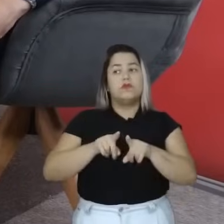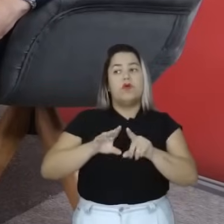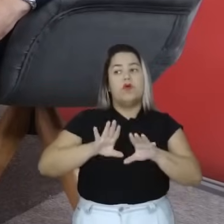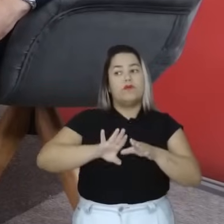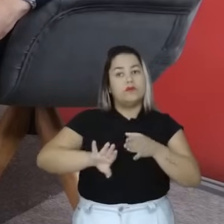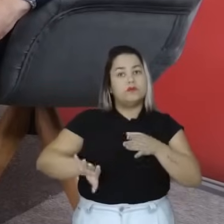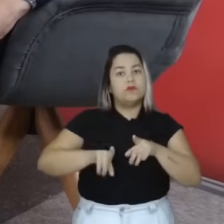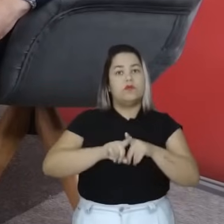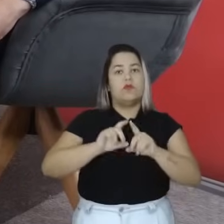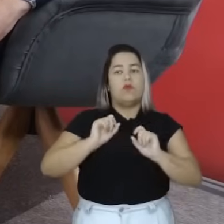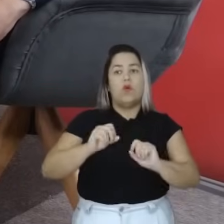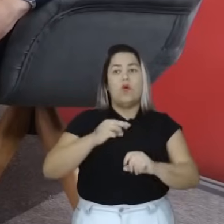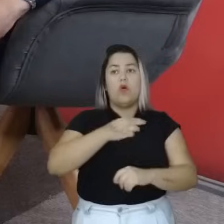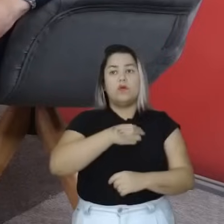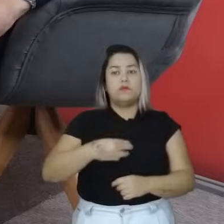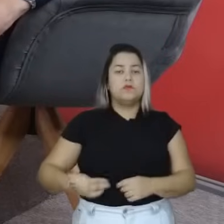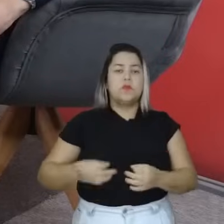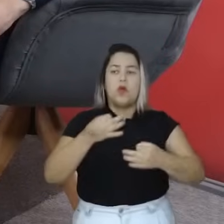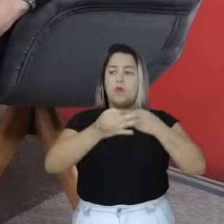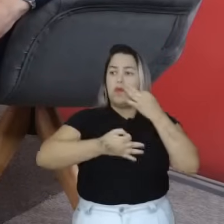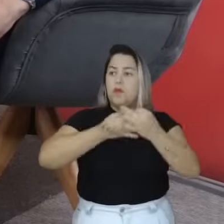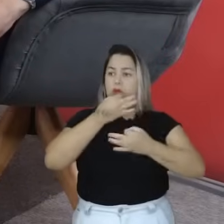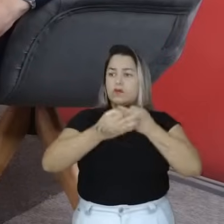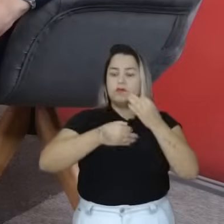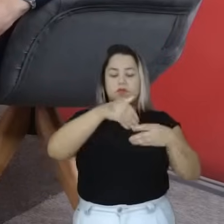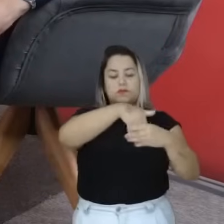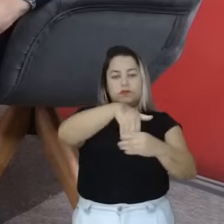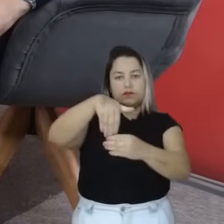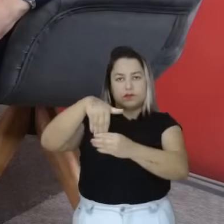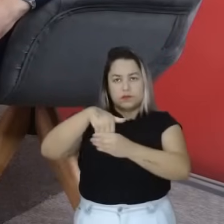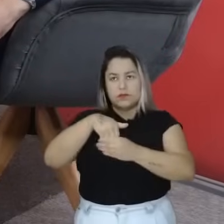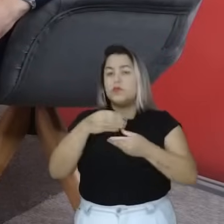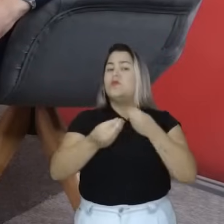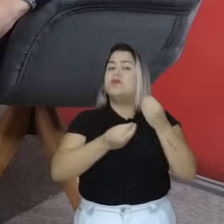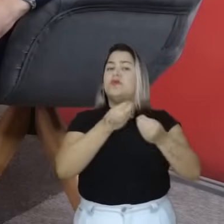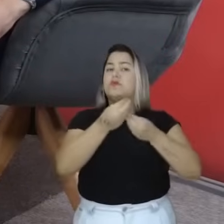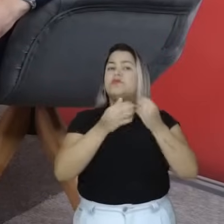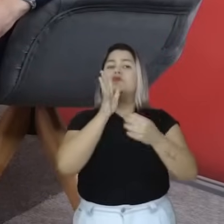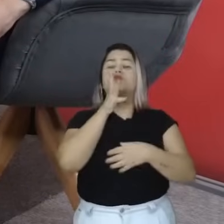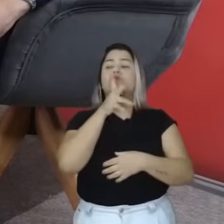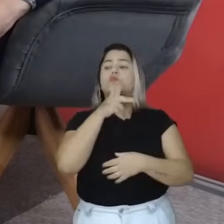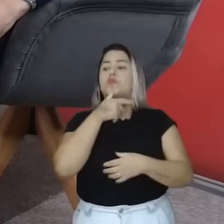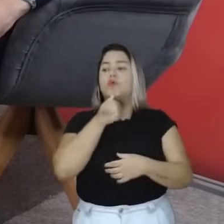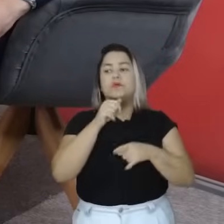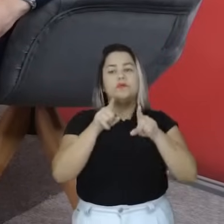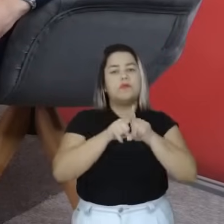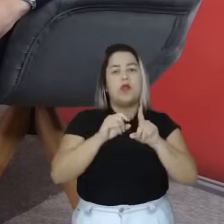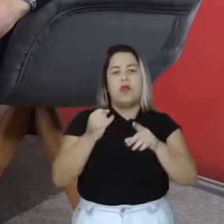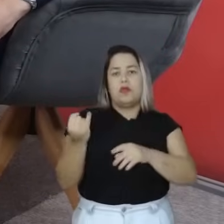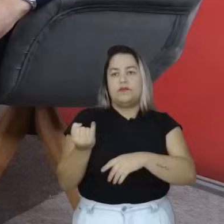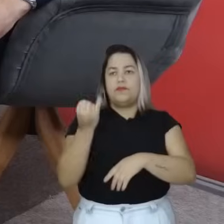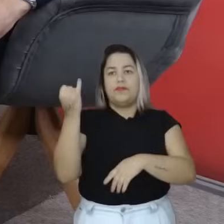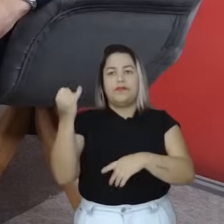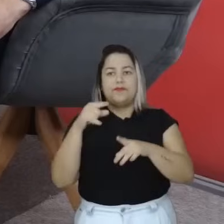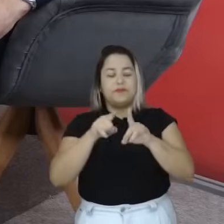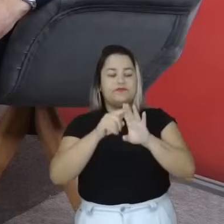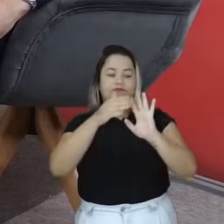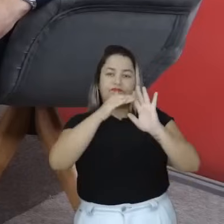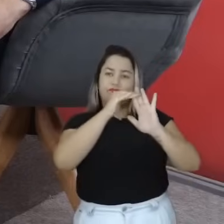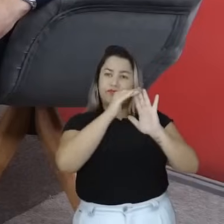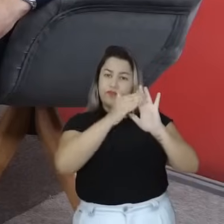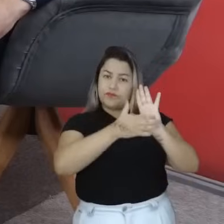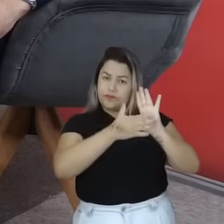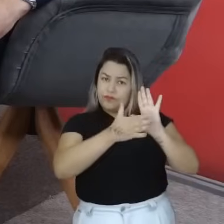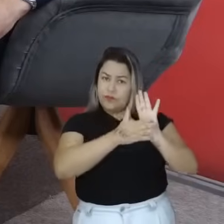as suas opiniões, para votarem. Como é que foi esse processo? Quanto tempo demorou? Quais são as principais propostas? Quantos